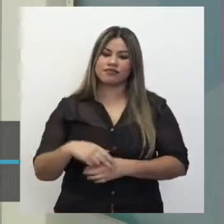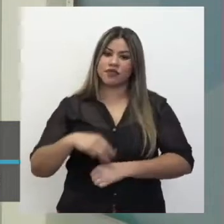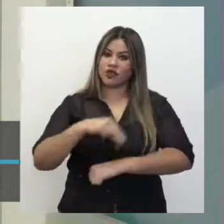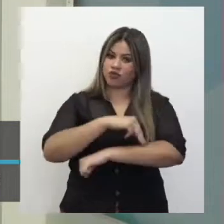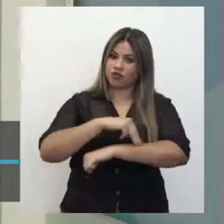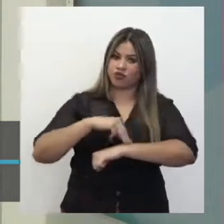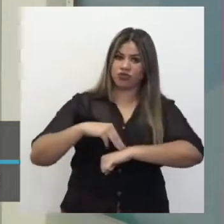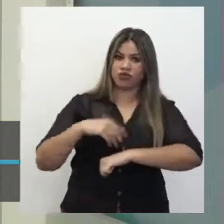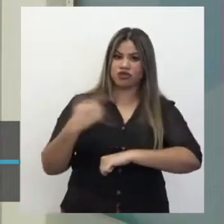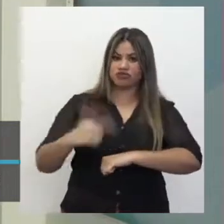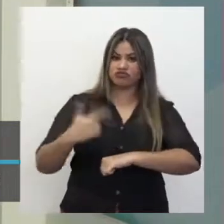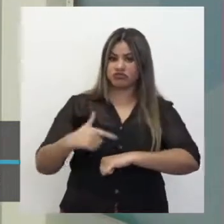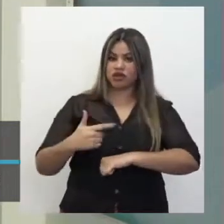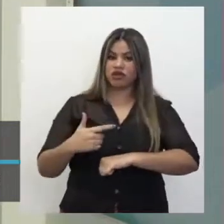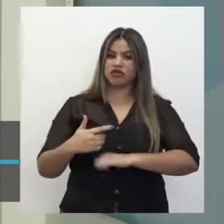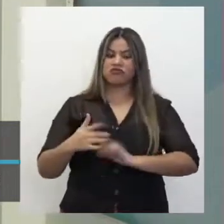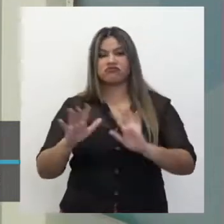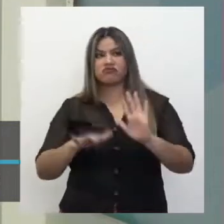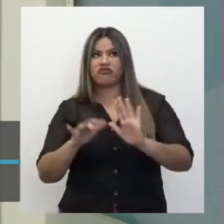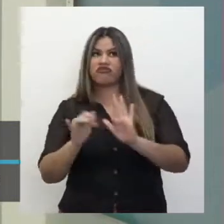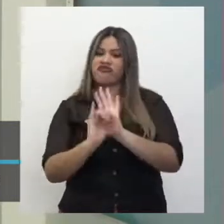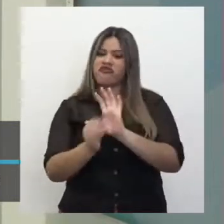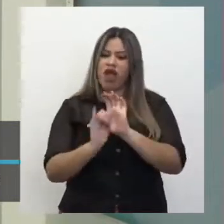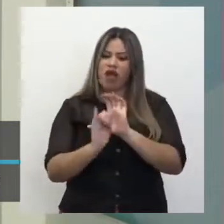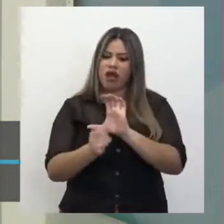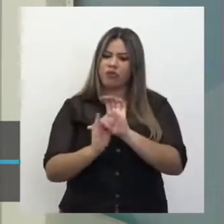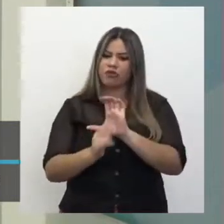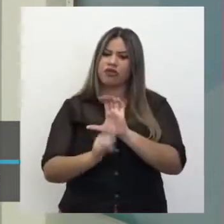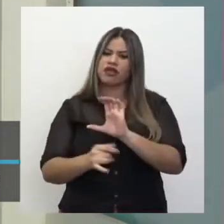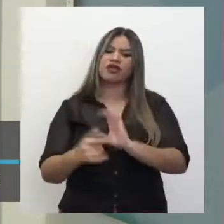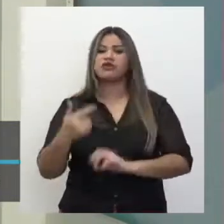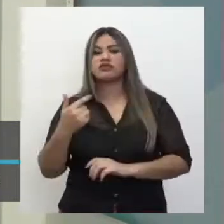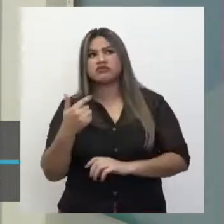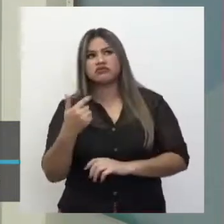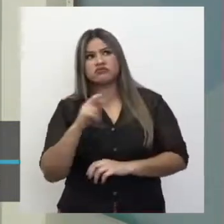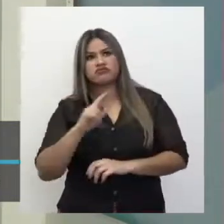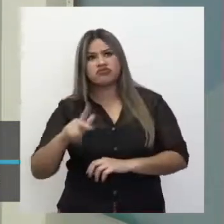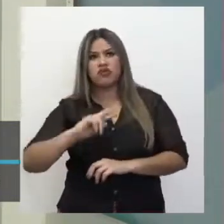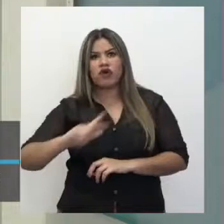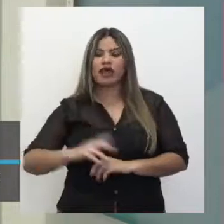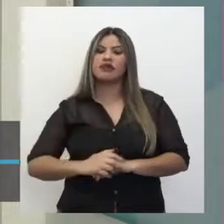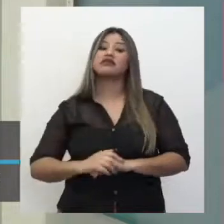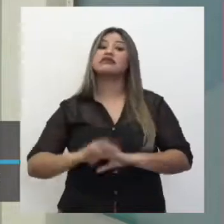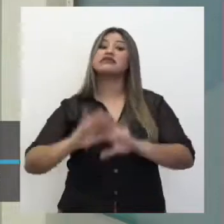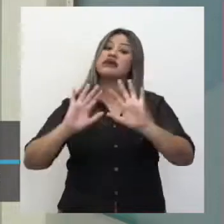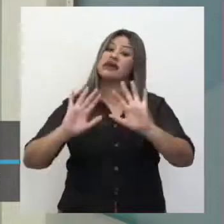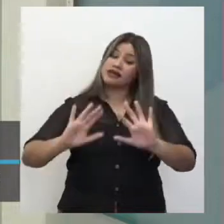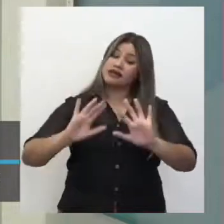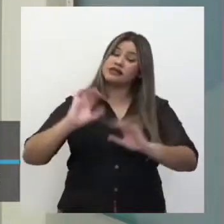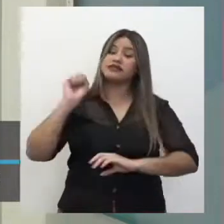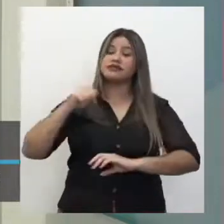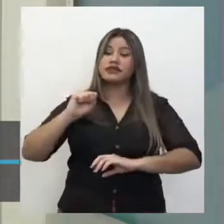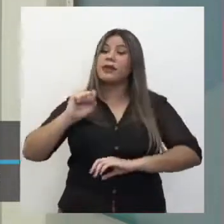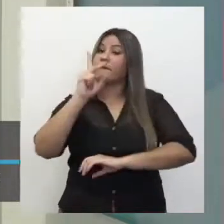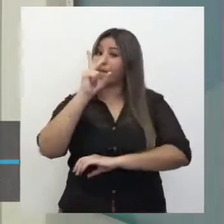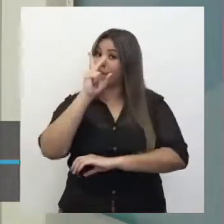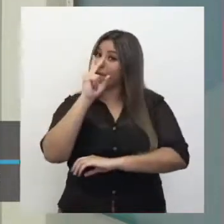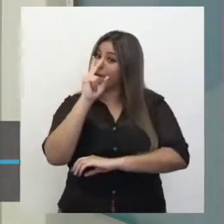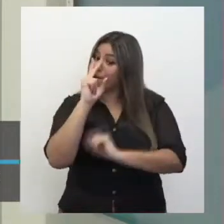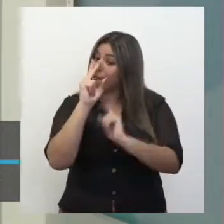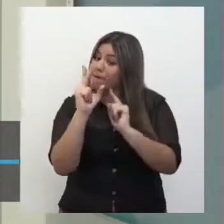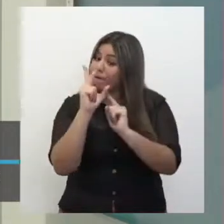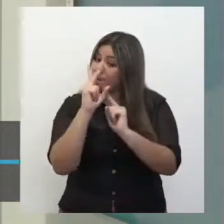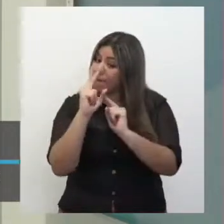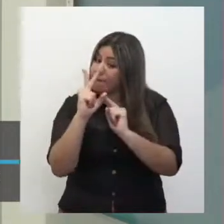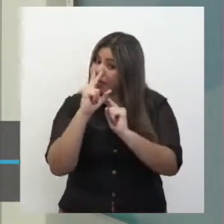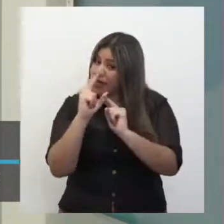história, portanto não é fábula. Sim, gente, eu falei que parecia fábula, né? Porque a gente tinha o cachorro falando e tinha a colher